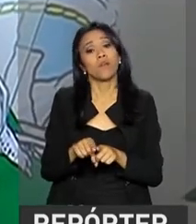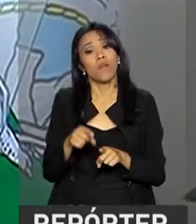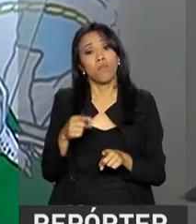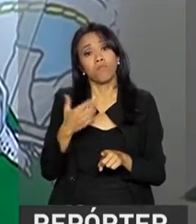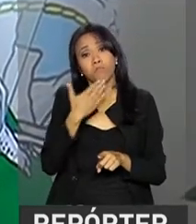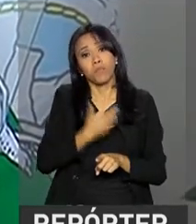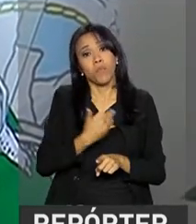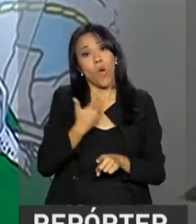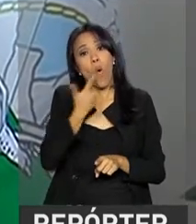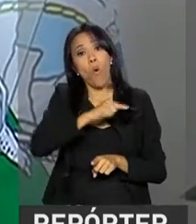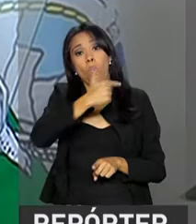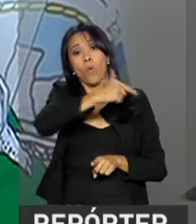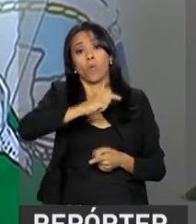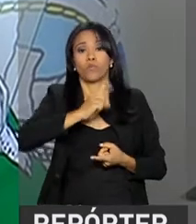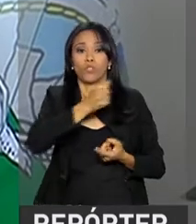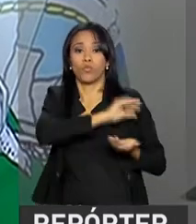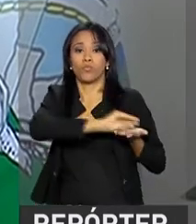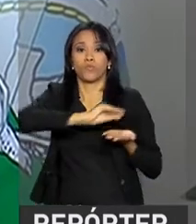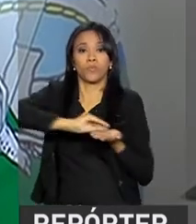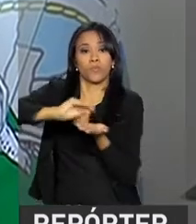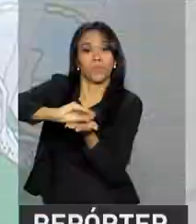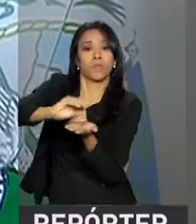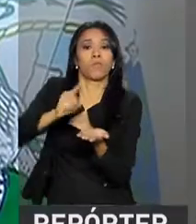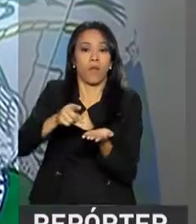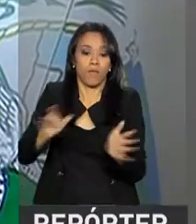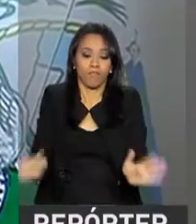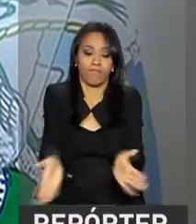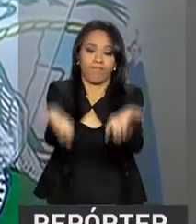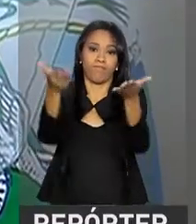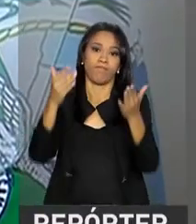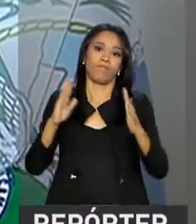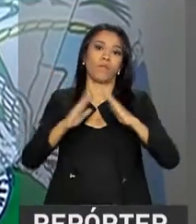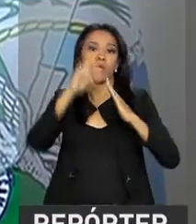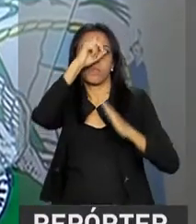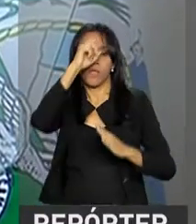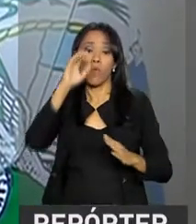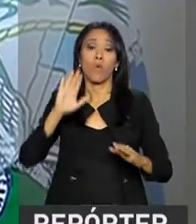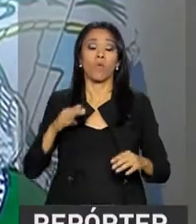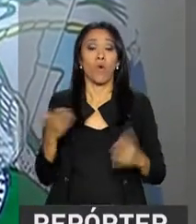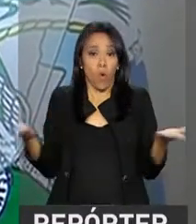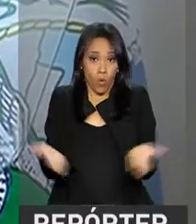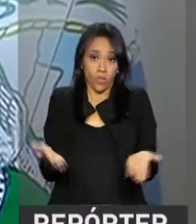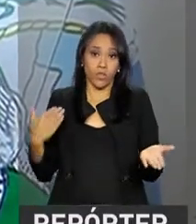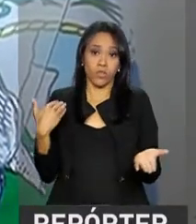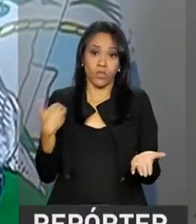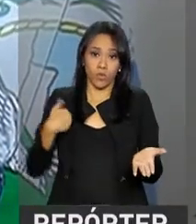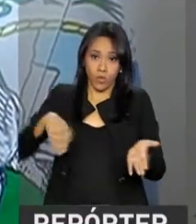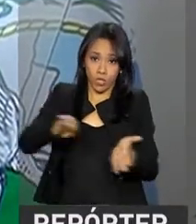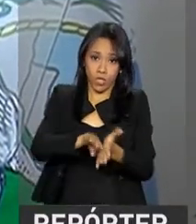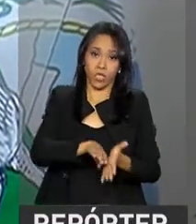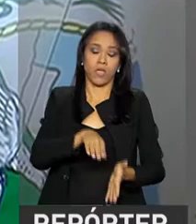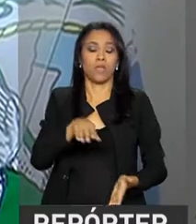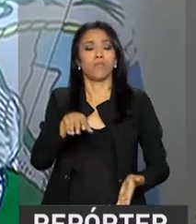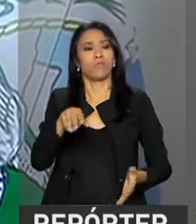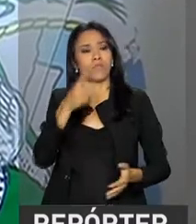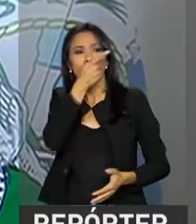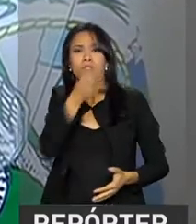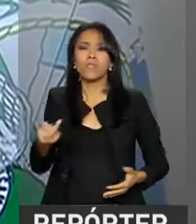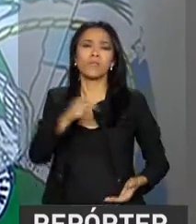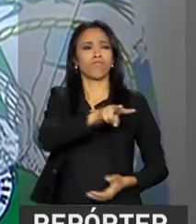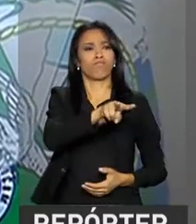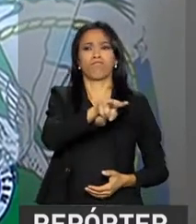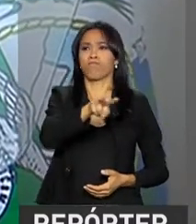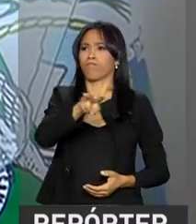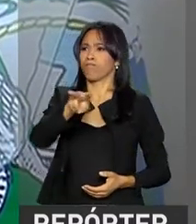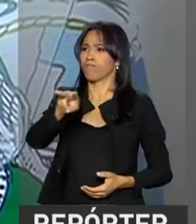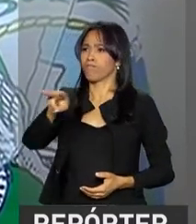possam auxiliar o instituto seti hoje quando chego aqui e visita às dependências do instituto cérebro especialmente